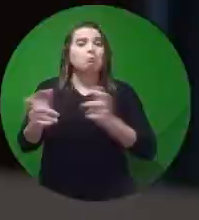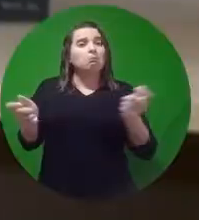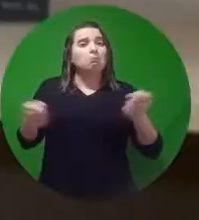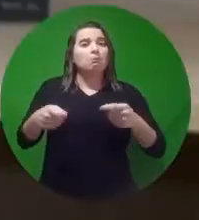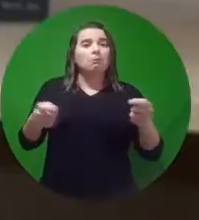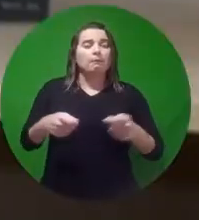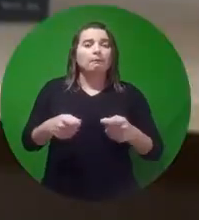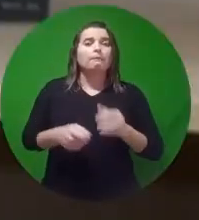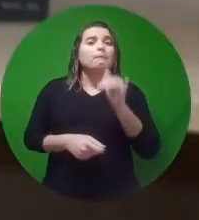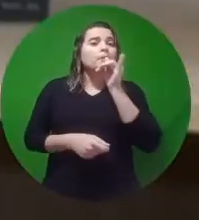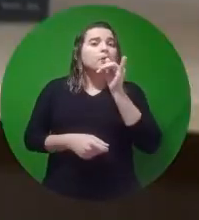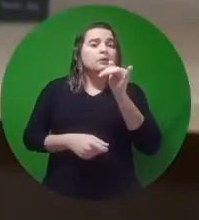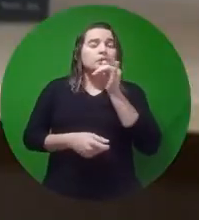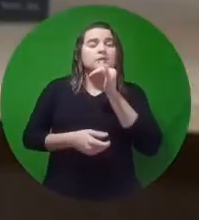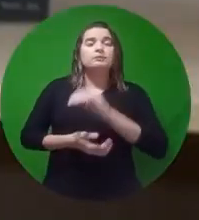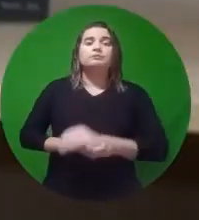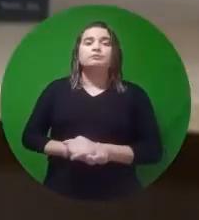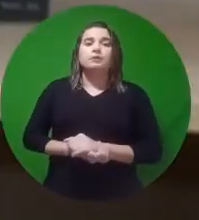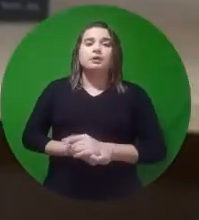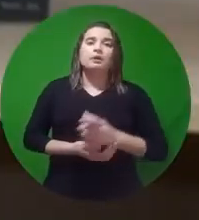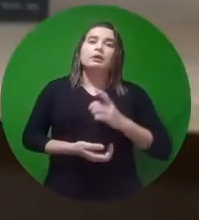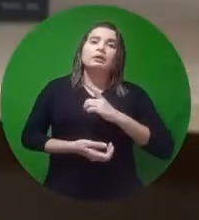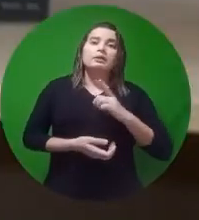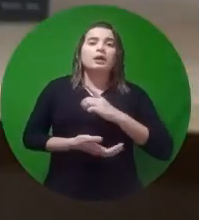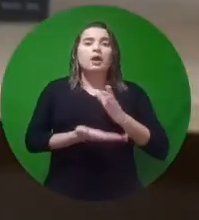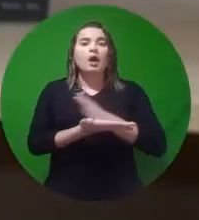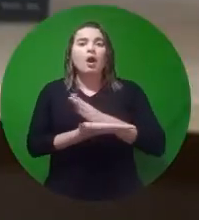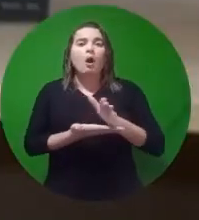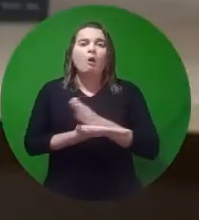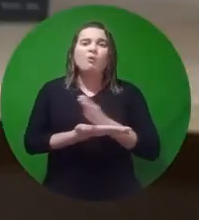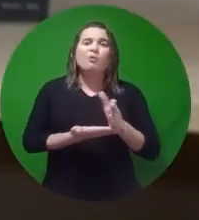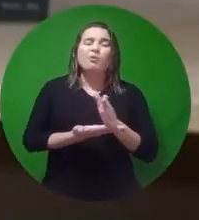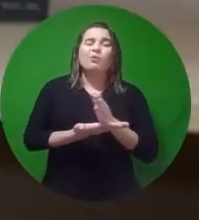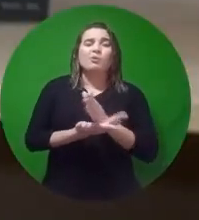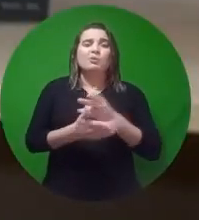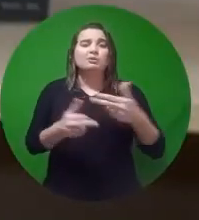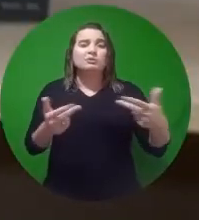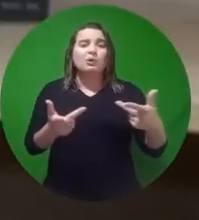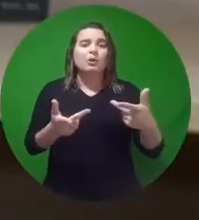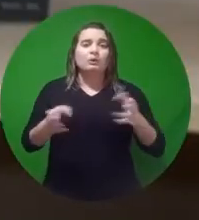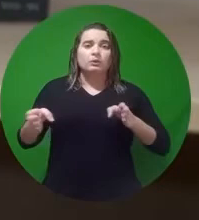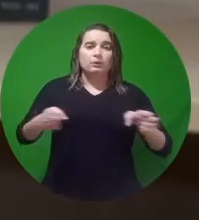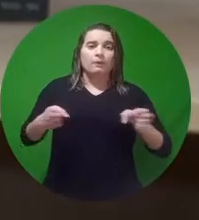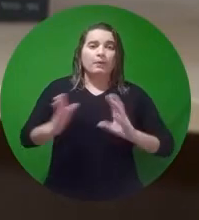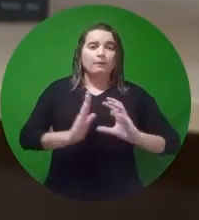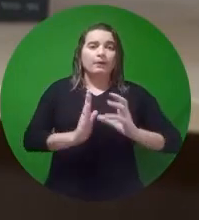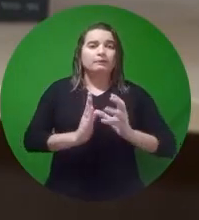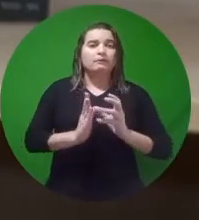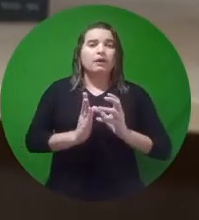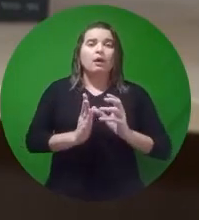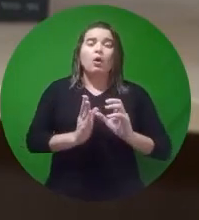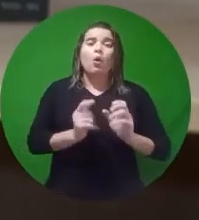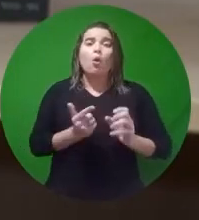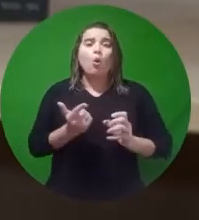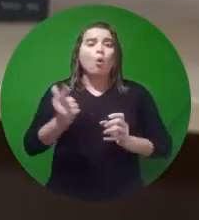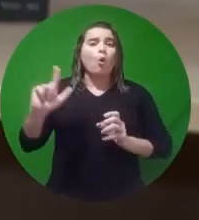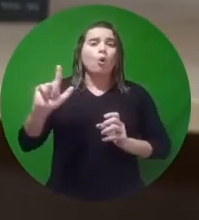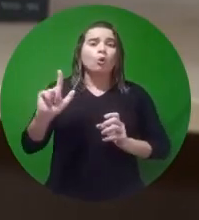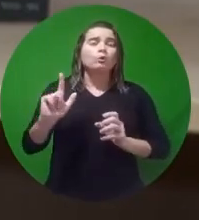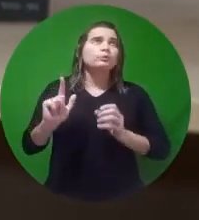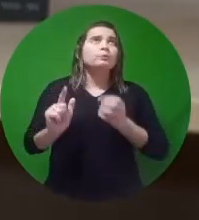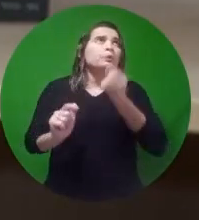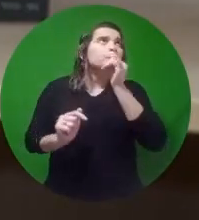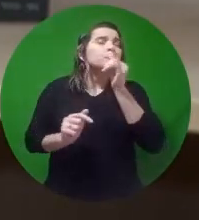partidária. Fora da janela partidária, há alguns motivos que justificam a mudança de partido. Por exemplo, a criação de um